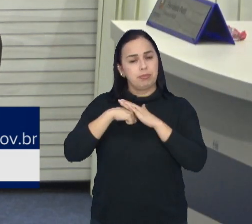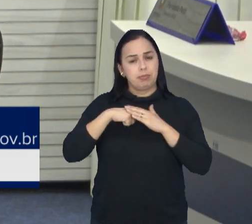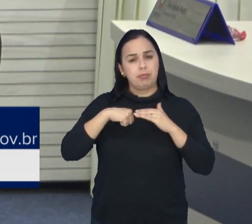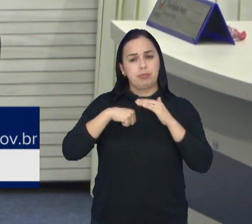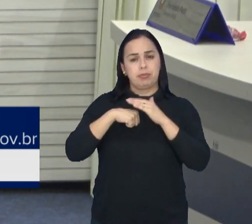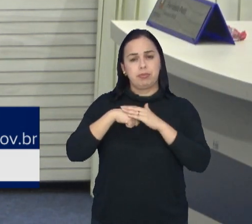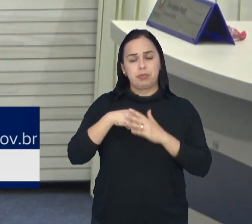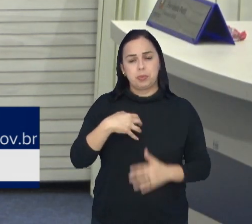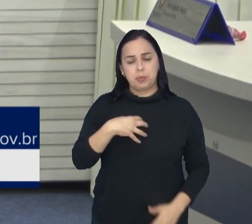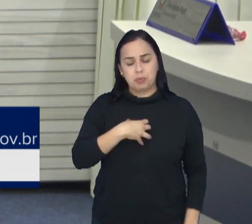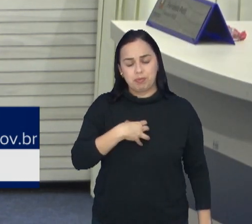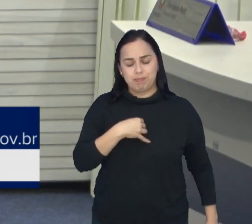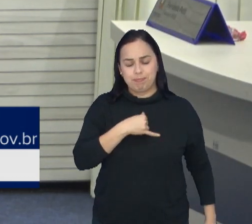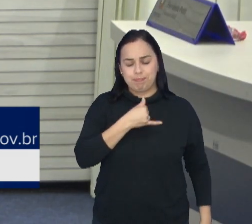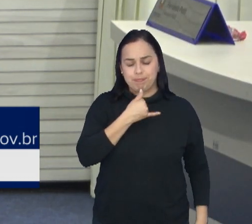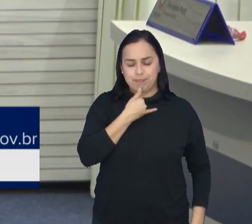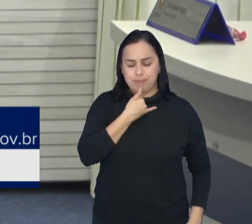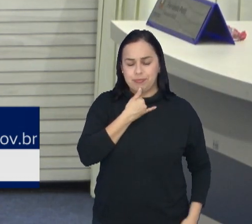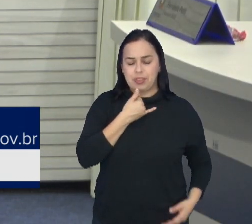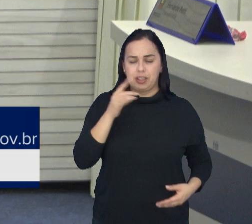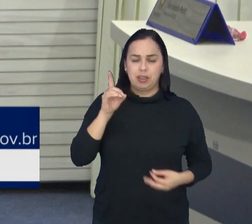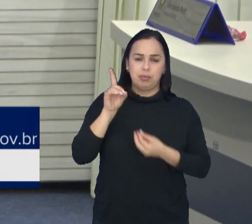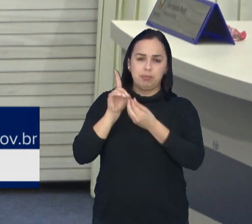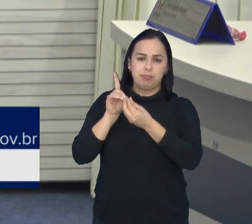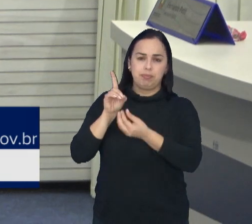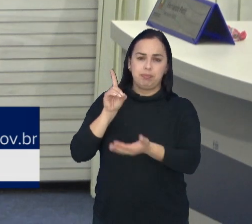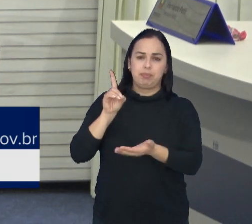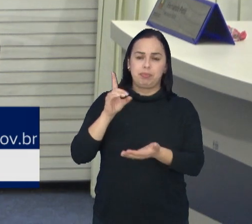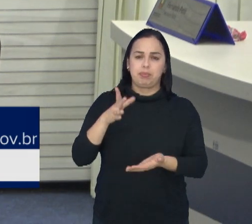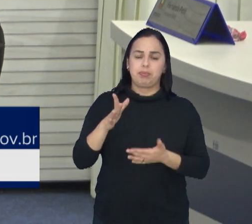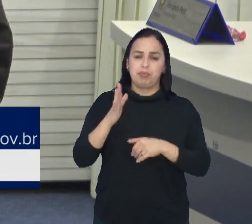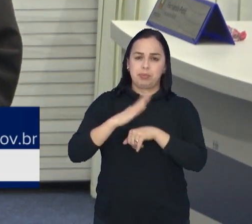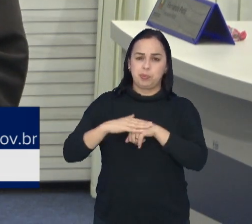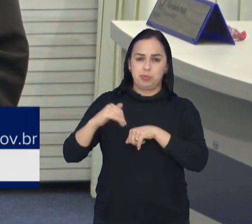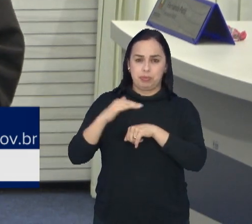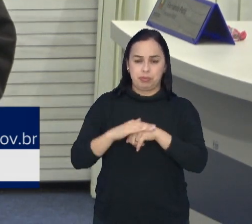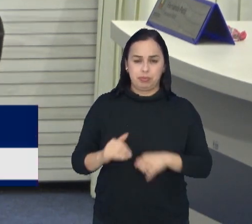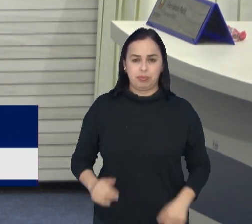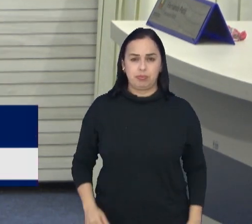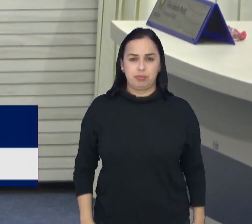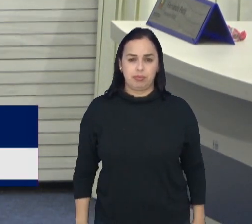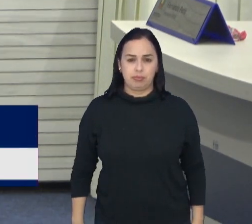de dor, né, que conforte o coração dos seus familiares e amigos.